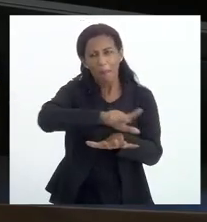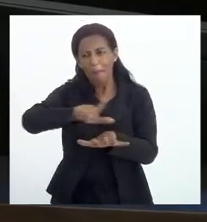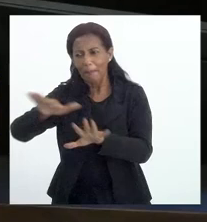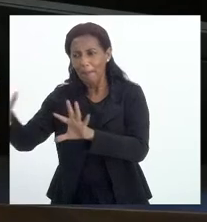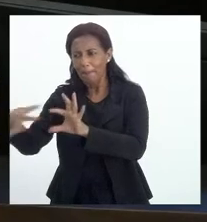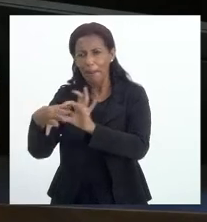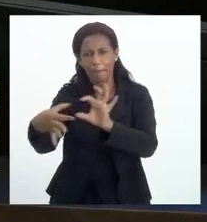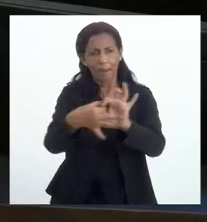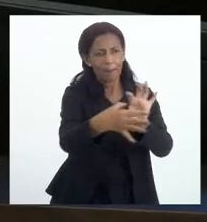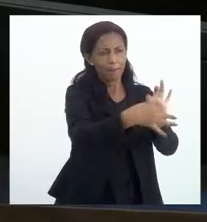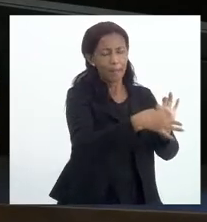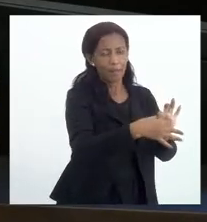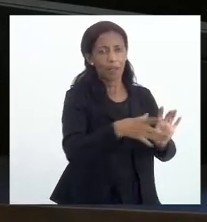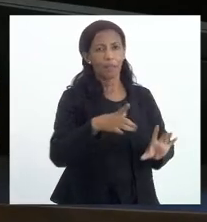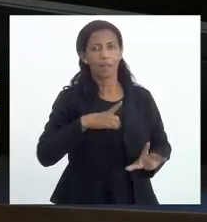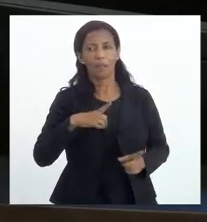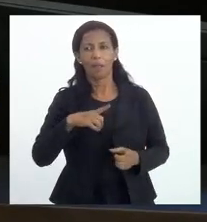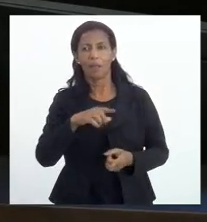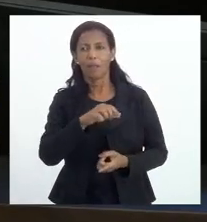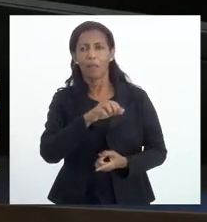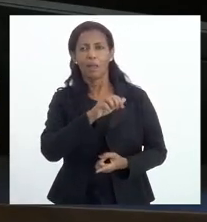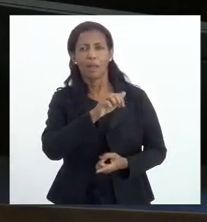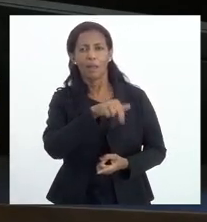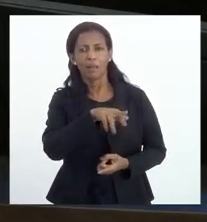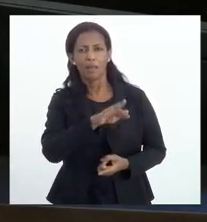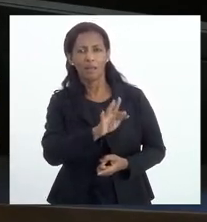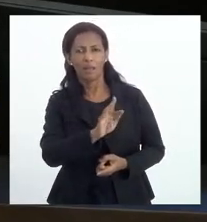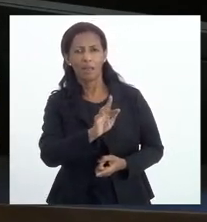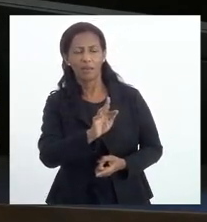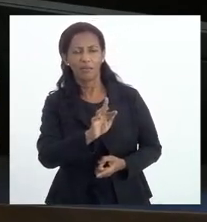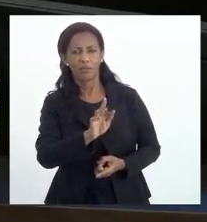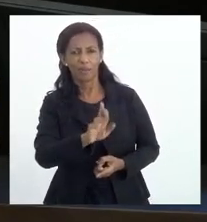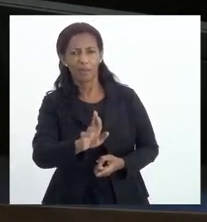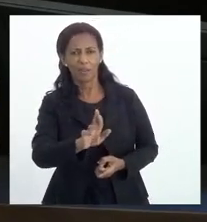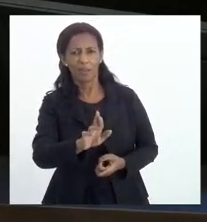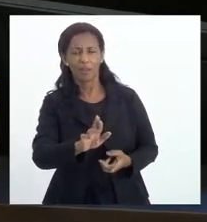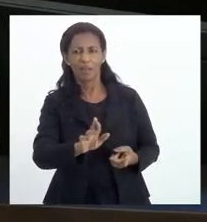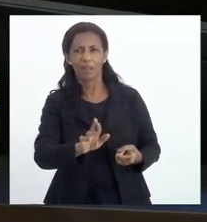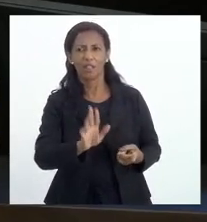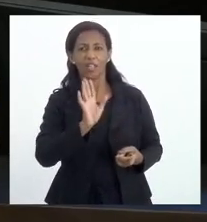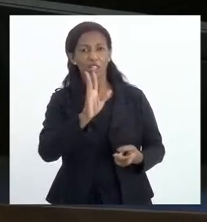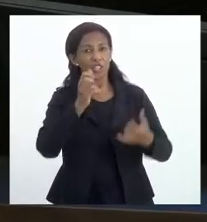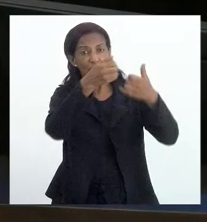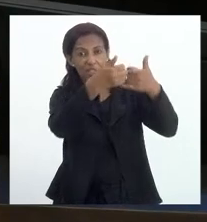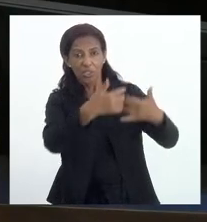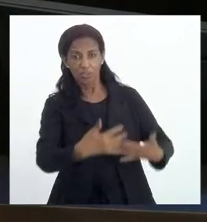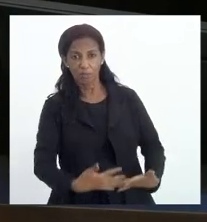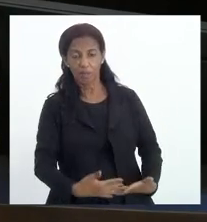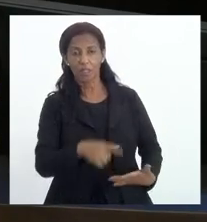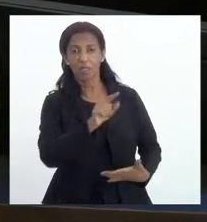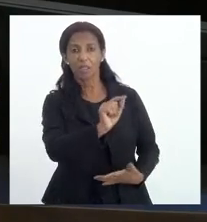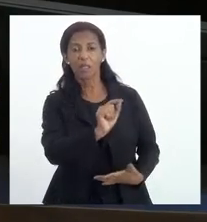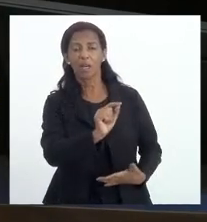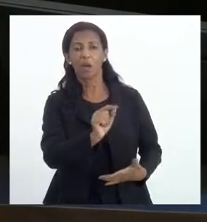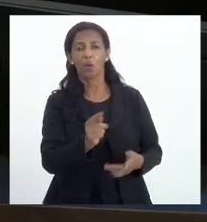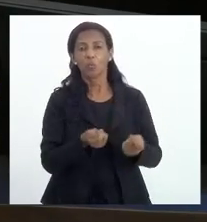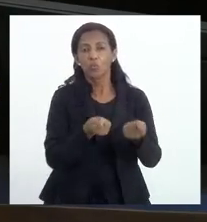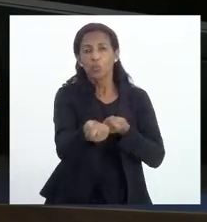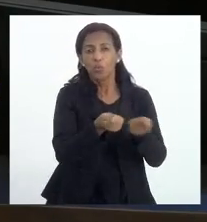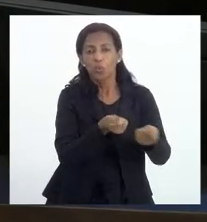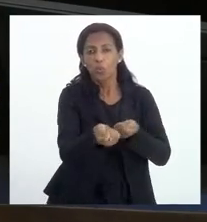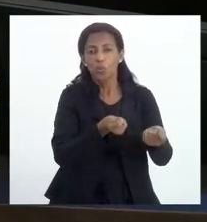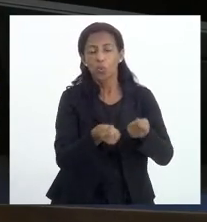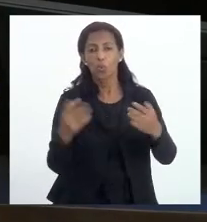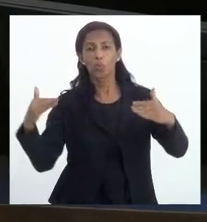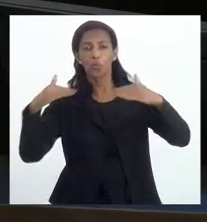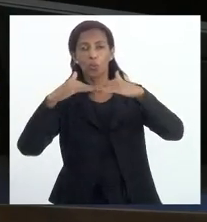vinculações, nós temos a LRF, que já por si só já define os controles e